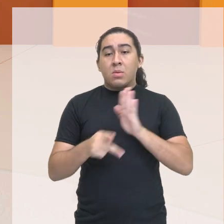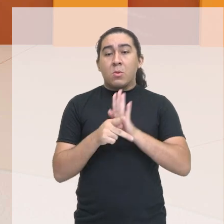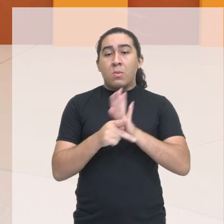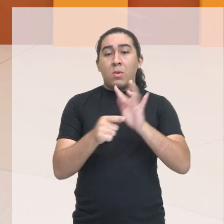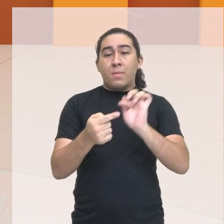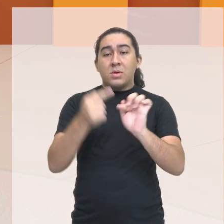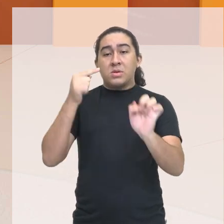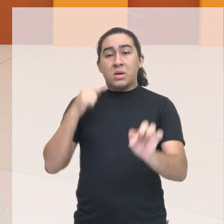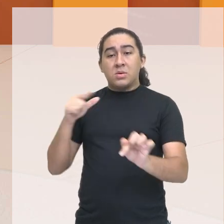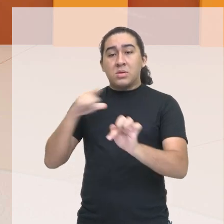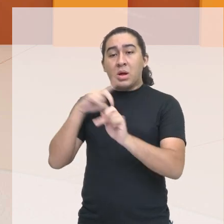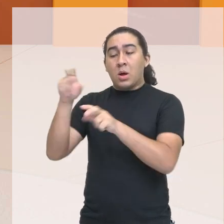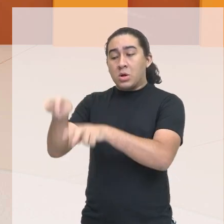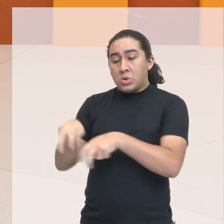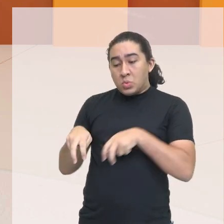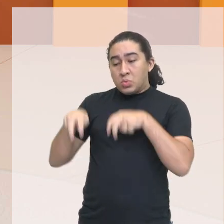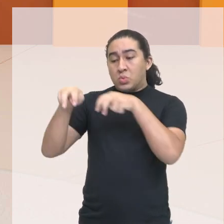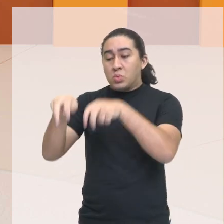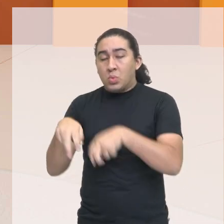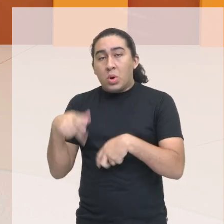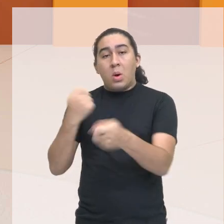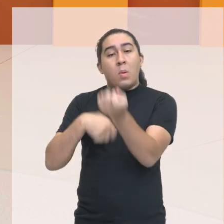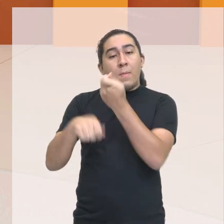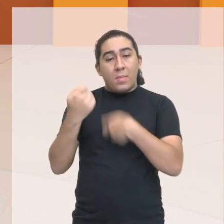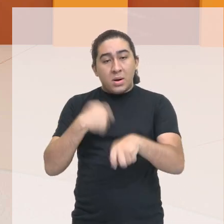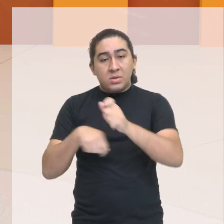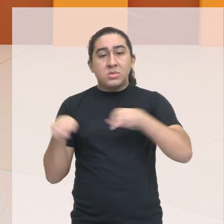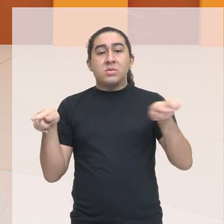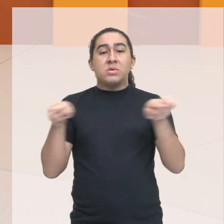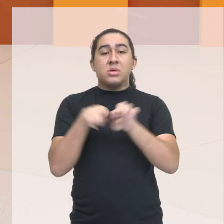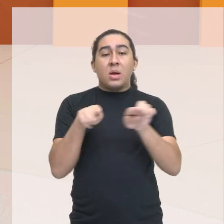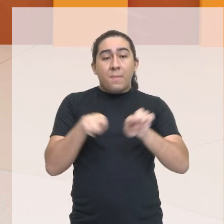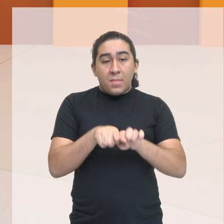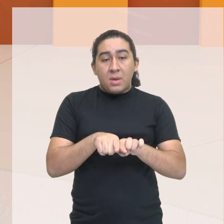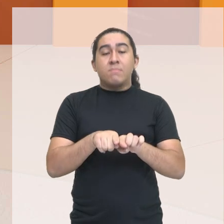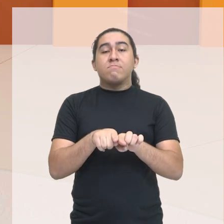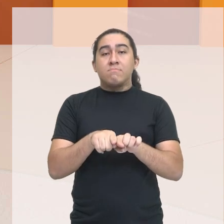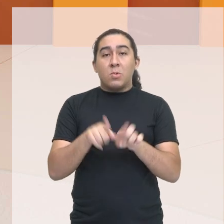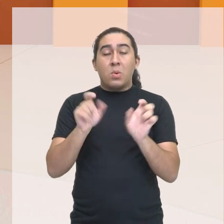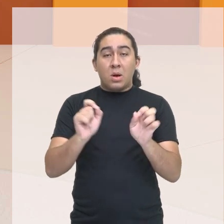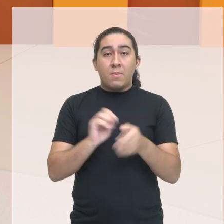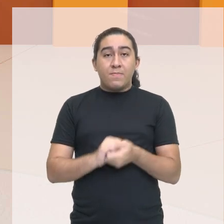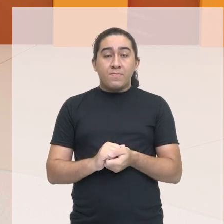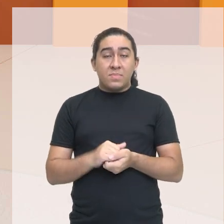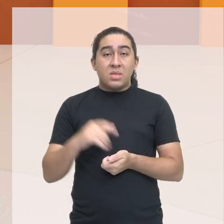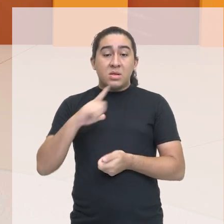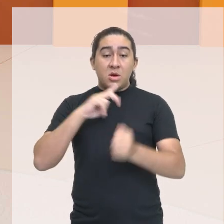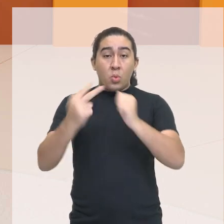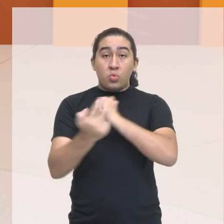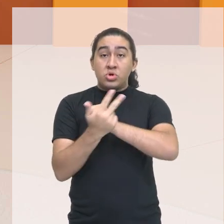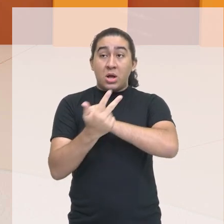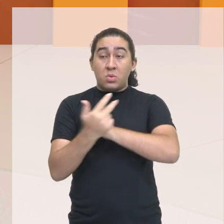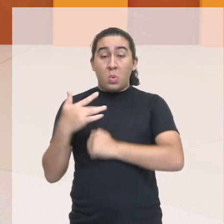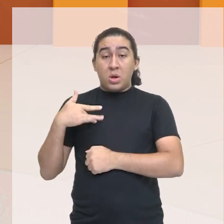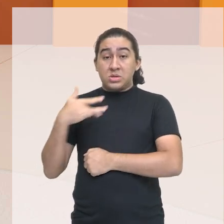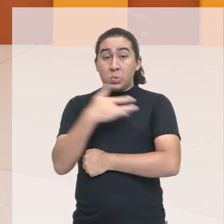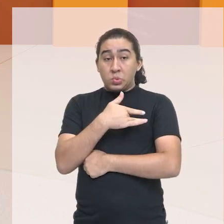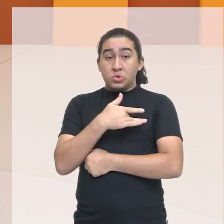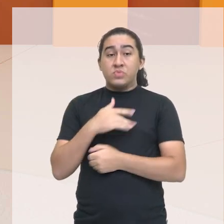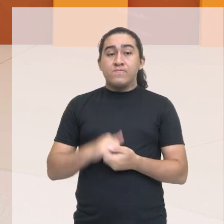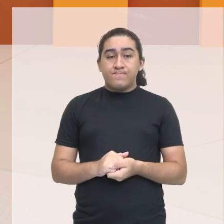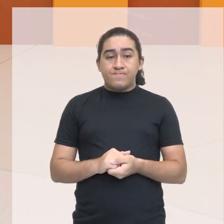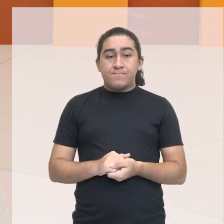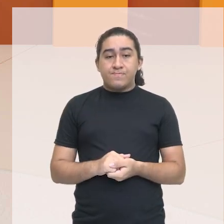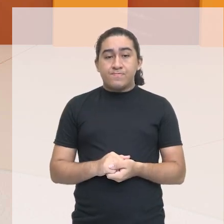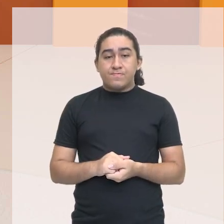época, a agricultura, comércio e também medicina. né? Você tem a presença